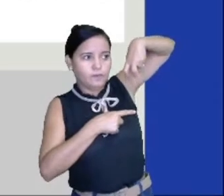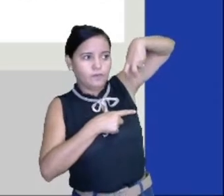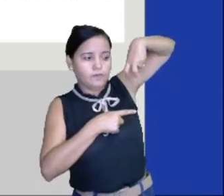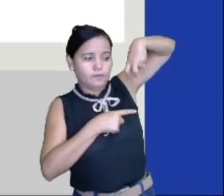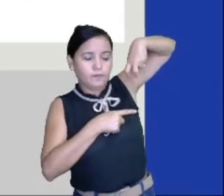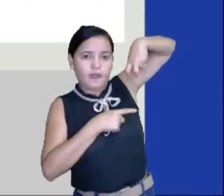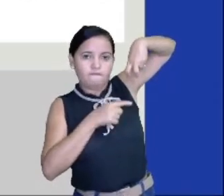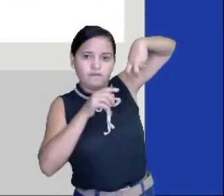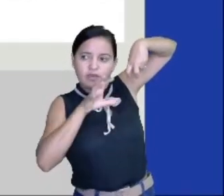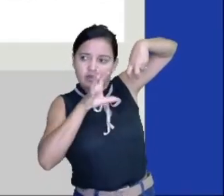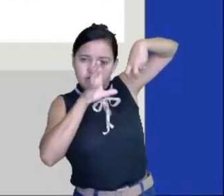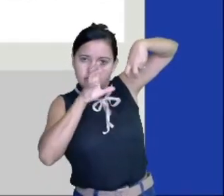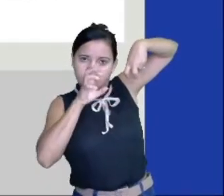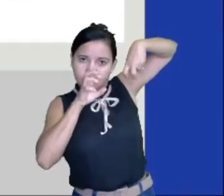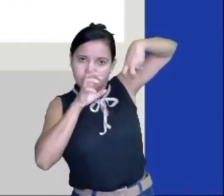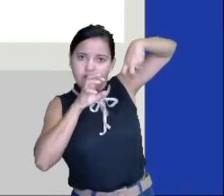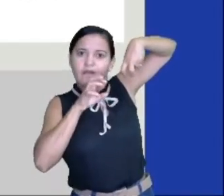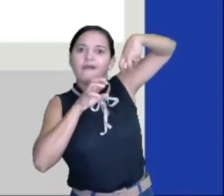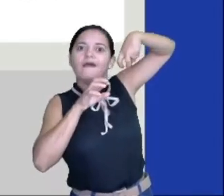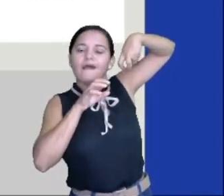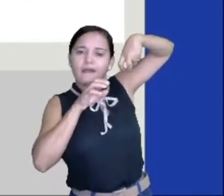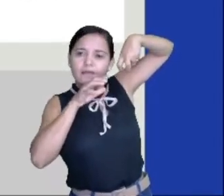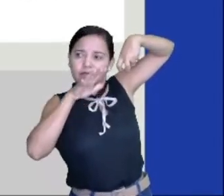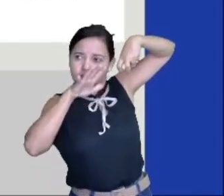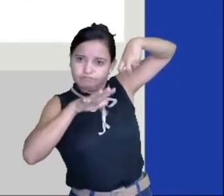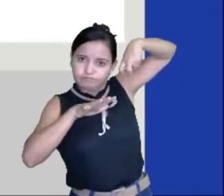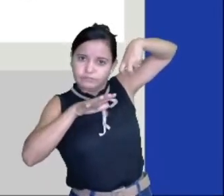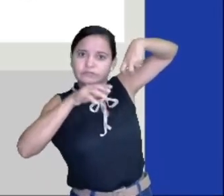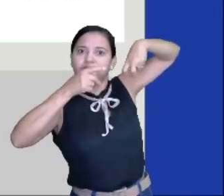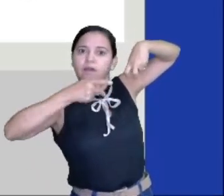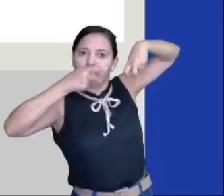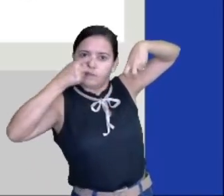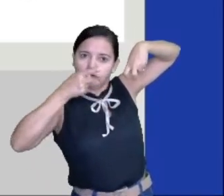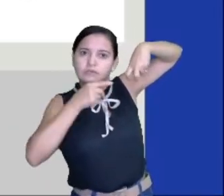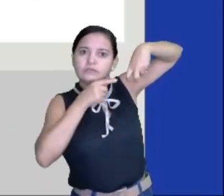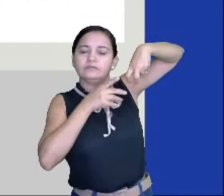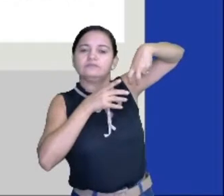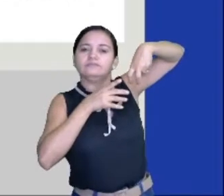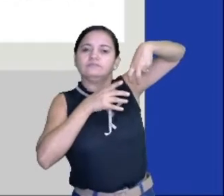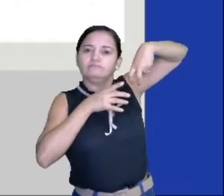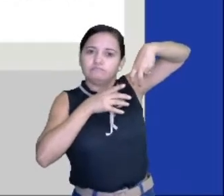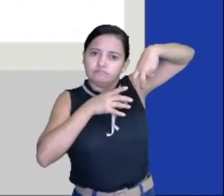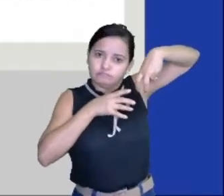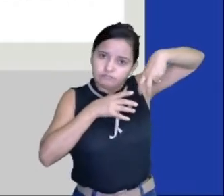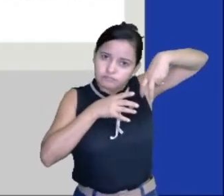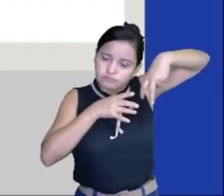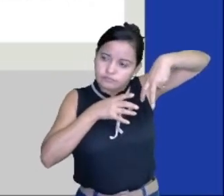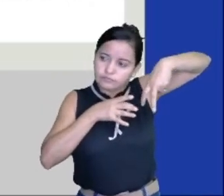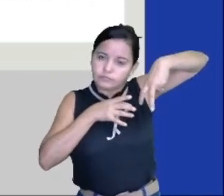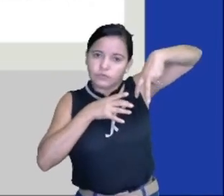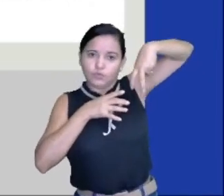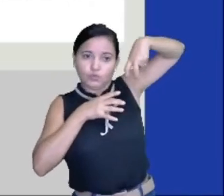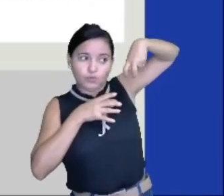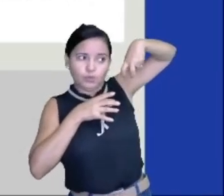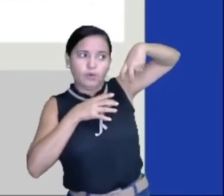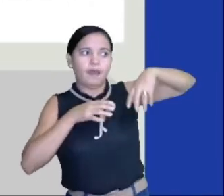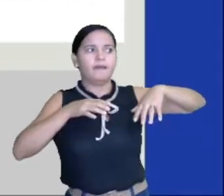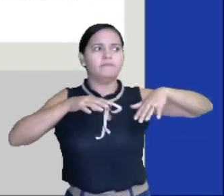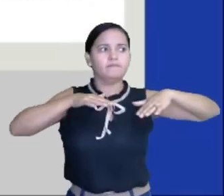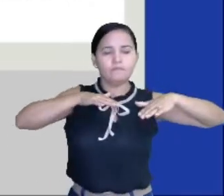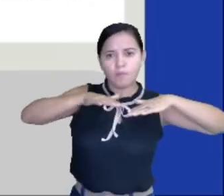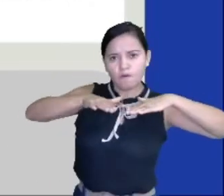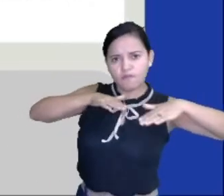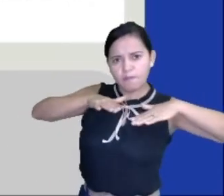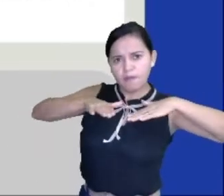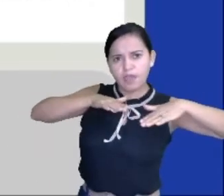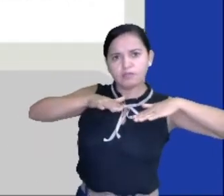fica contraído. E o bíceps femoral, que é o da parte de trás da coxa, ele fica dobrado. Ou seja, os músculos